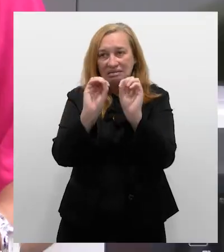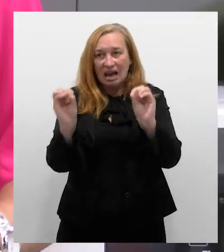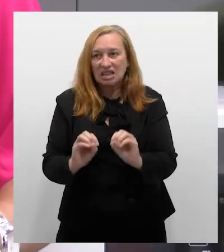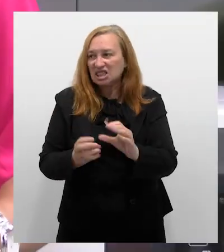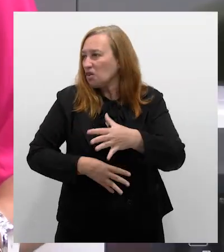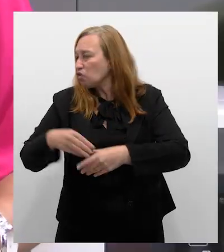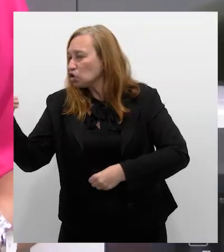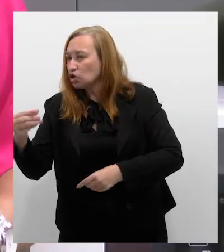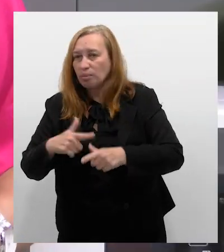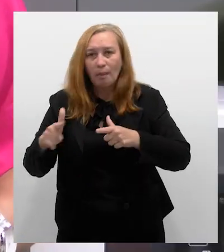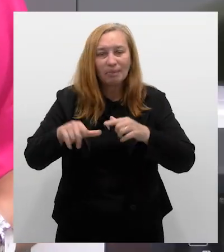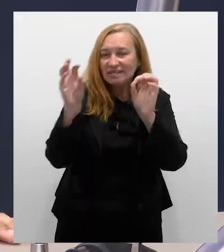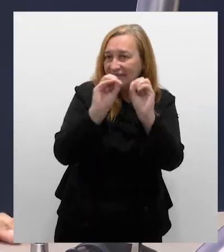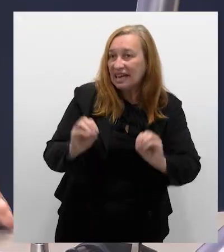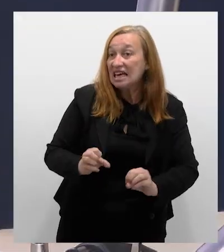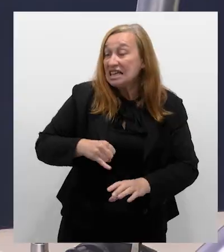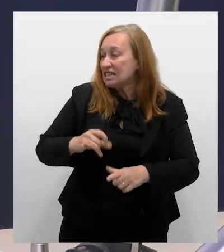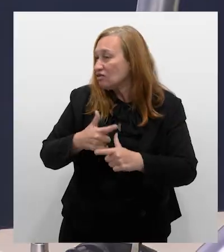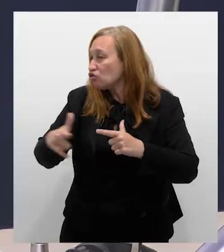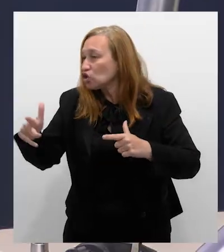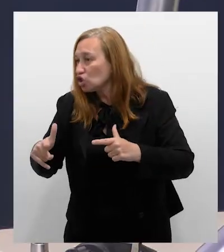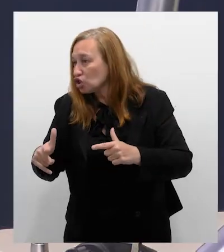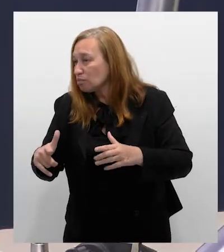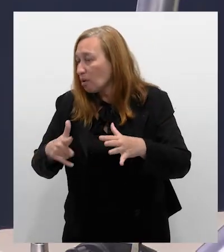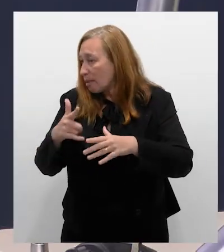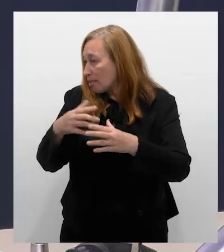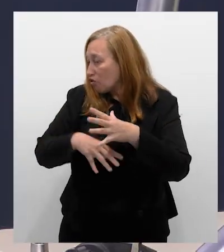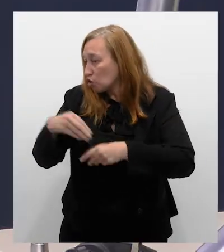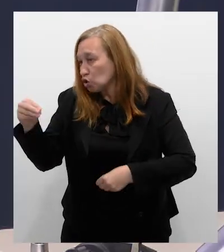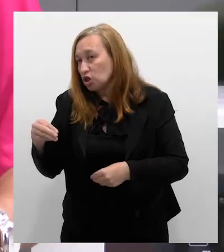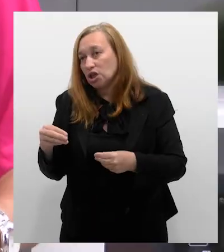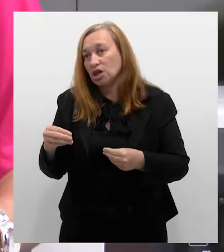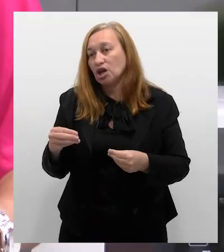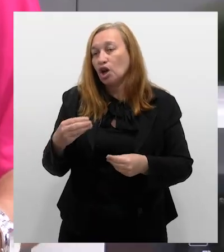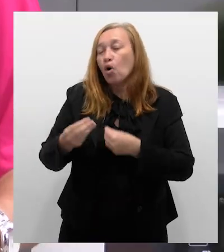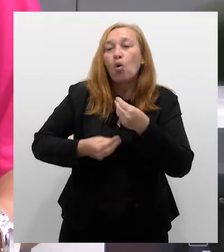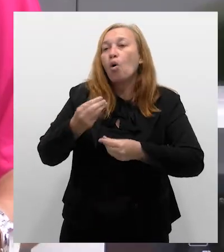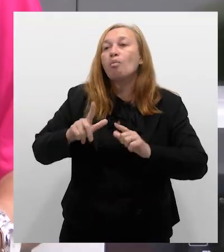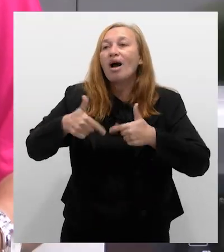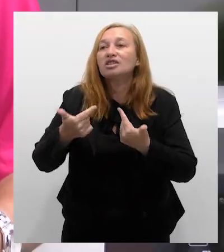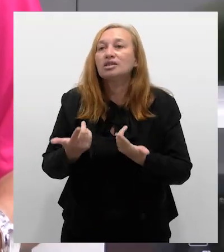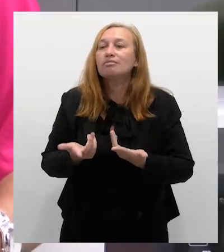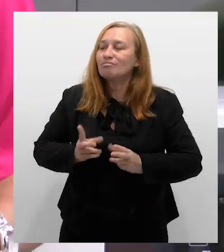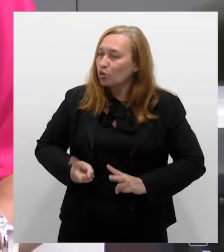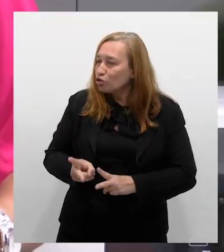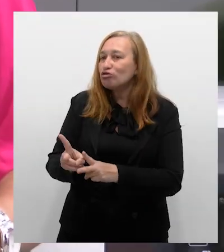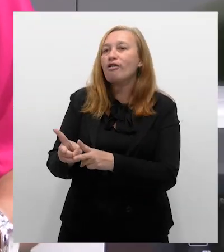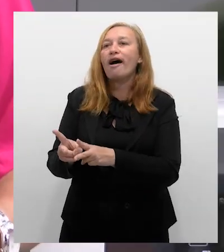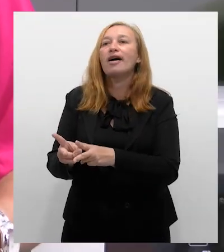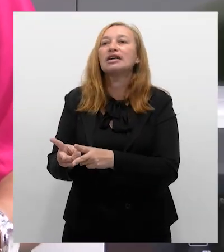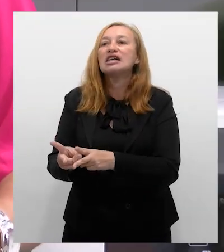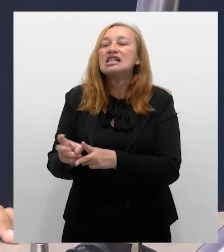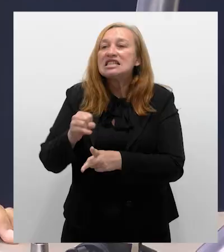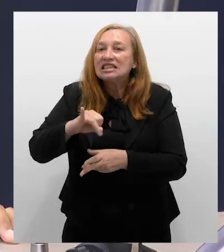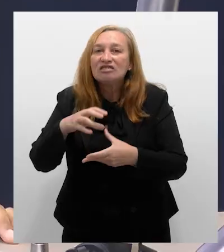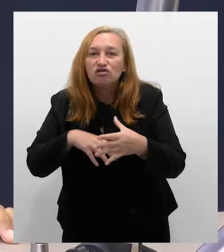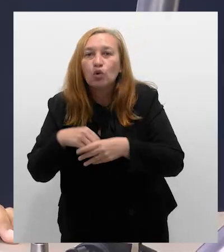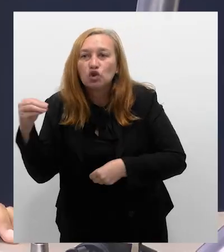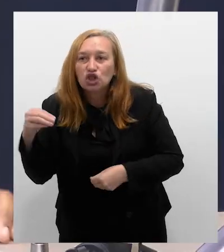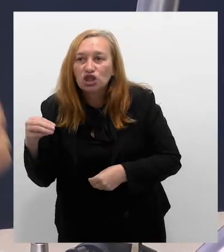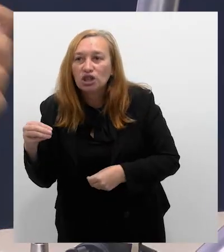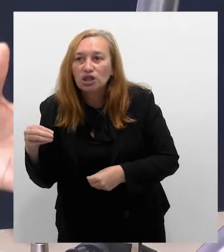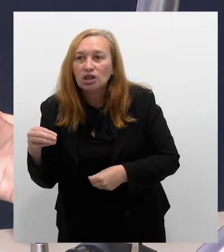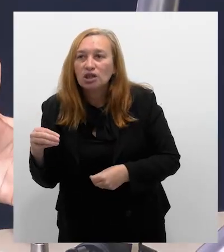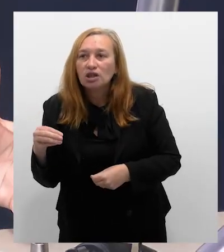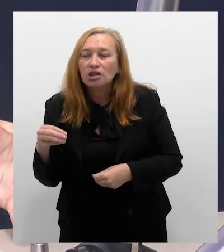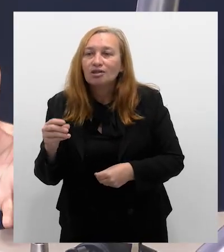caminhando exatamente. E não fugir do problema. Porque se a gente foge... Porque esse problema existe, né? Então, como é que você encara? A gente tem que permanecer. Se a